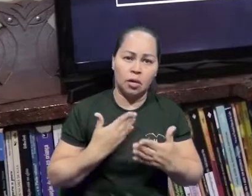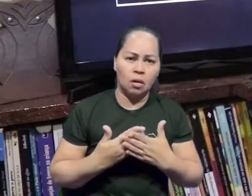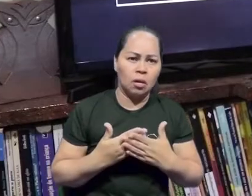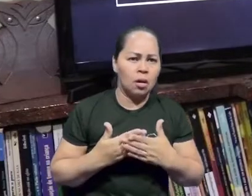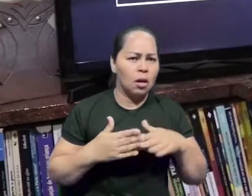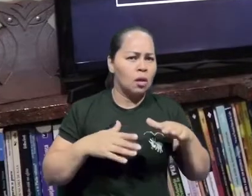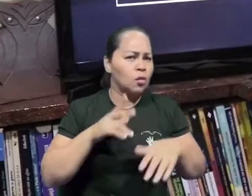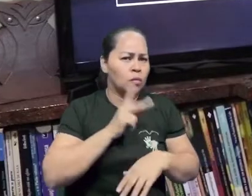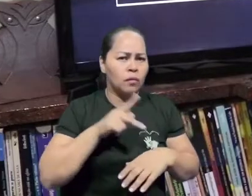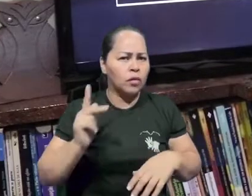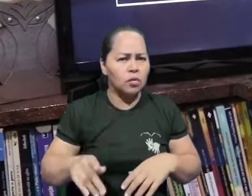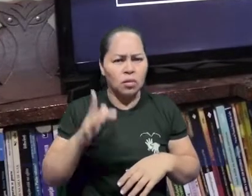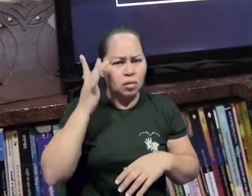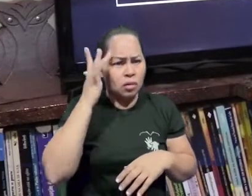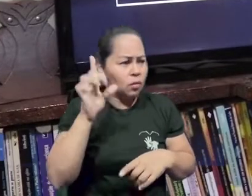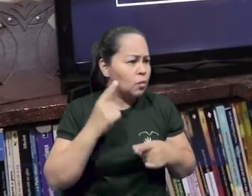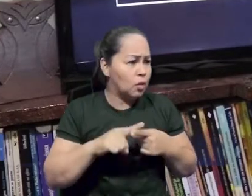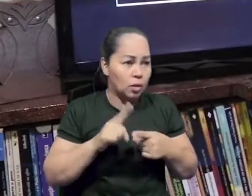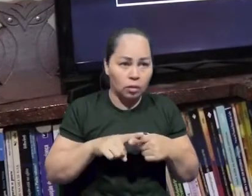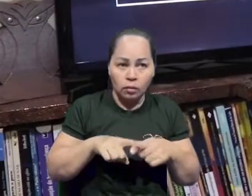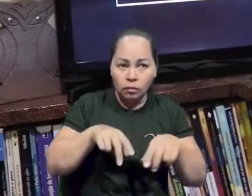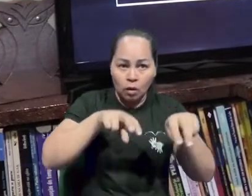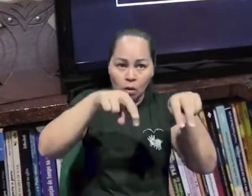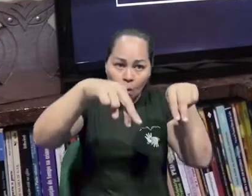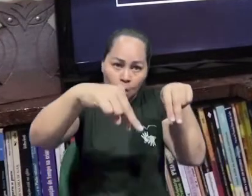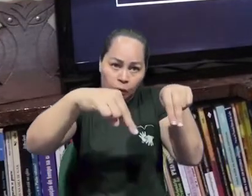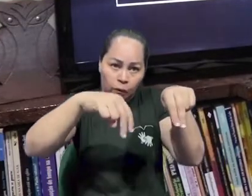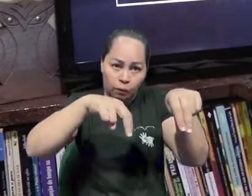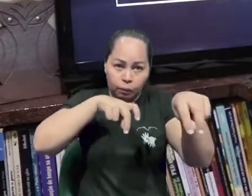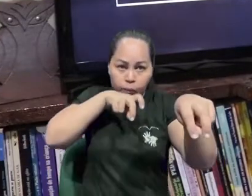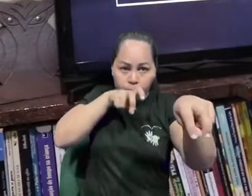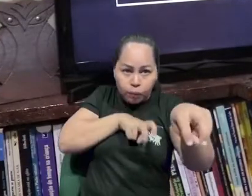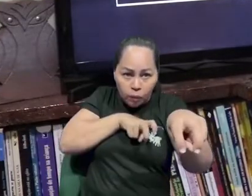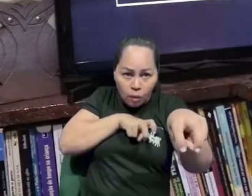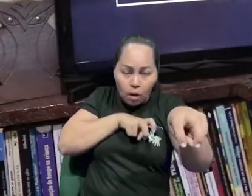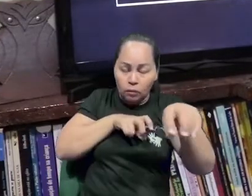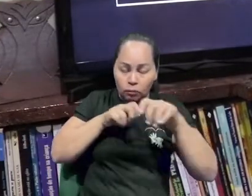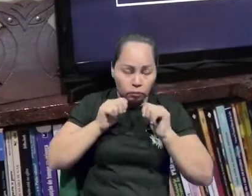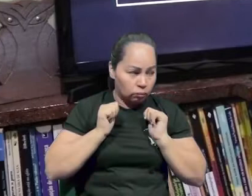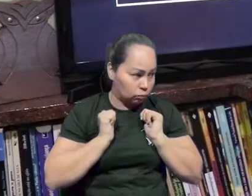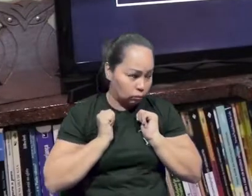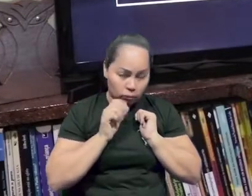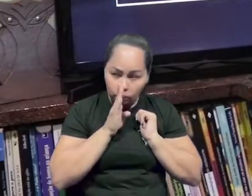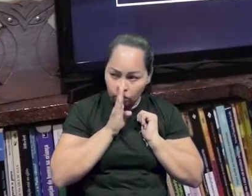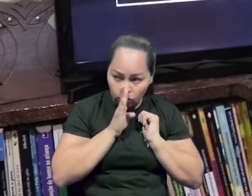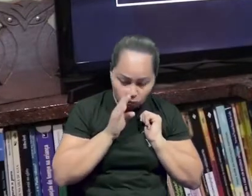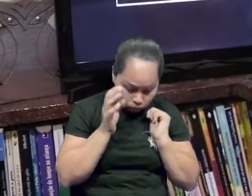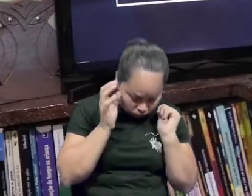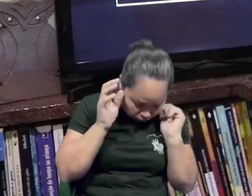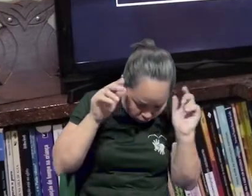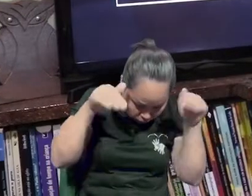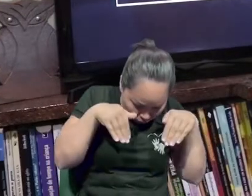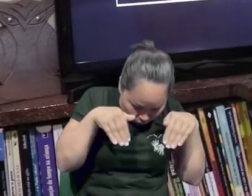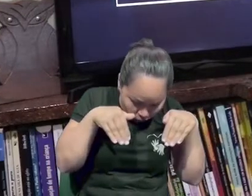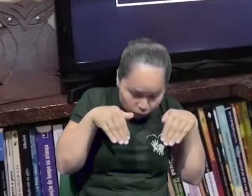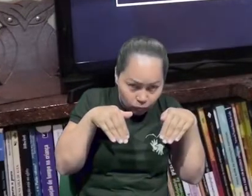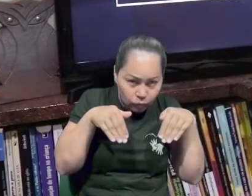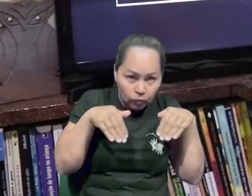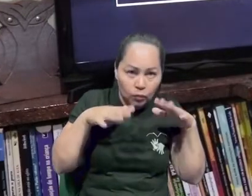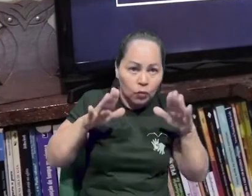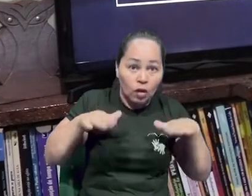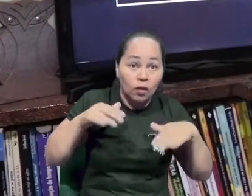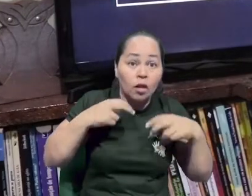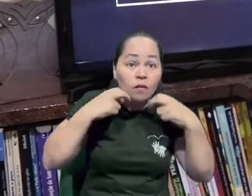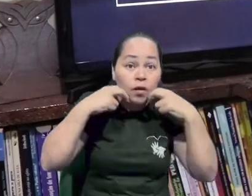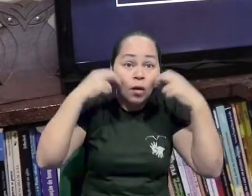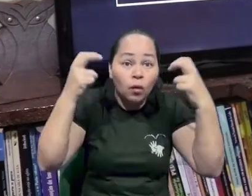ele era ali na turma, porque ele sempre fica quietinho, sentado no fundo da sala, ele tem vergonha de dizer que não